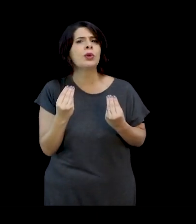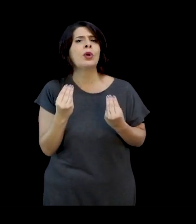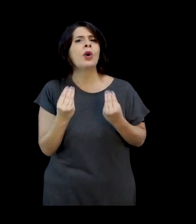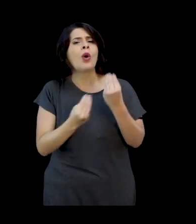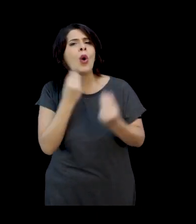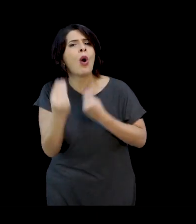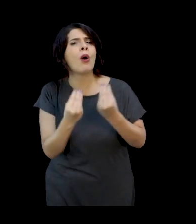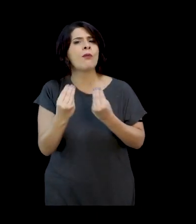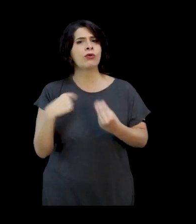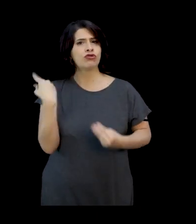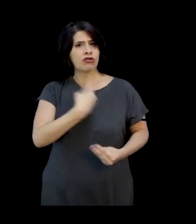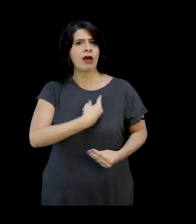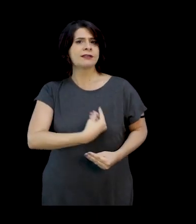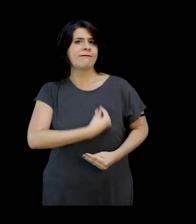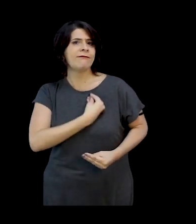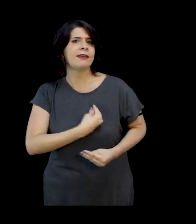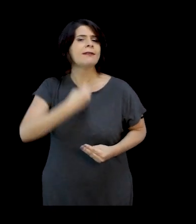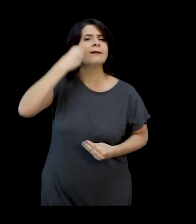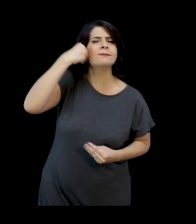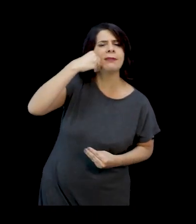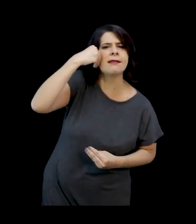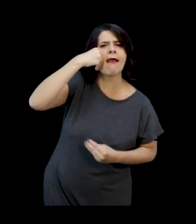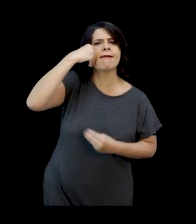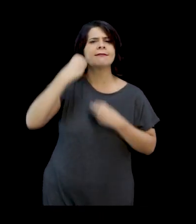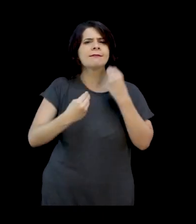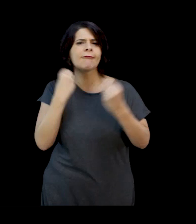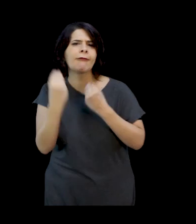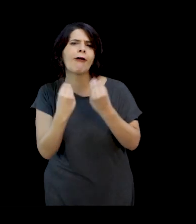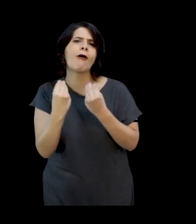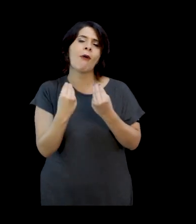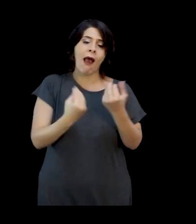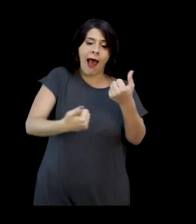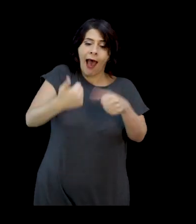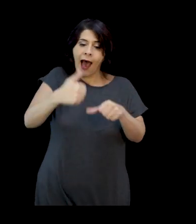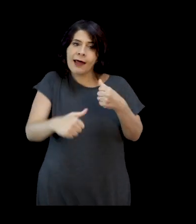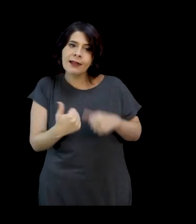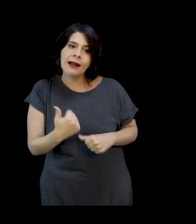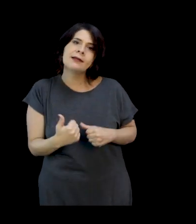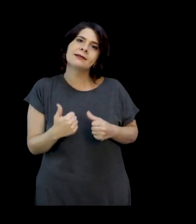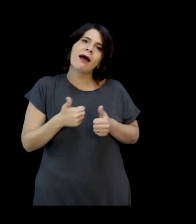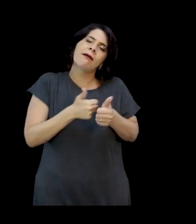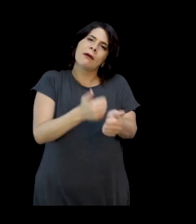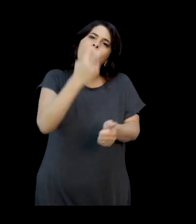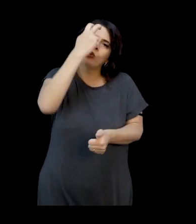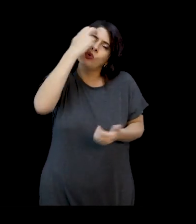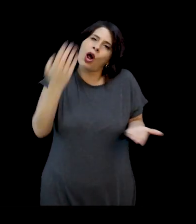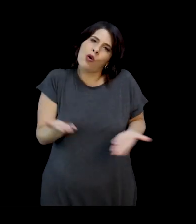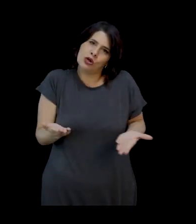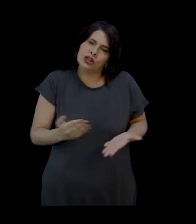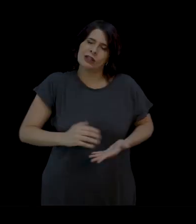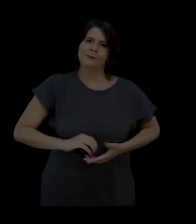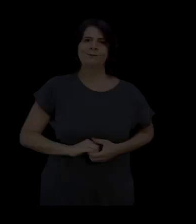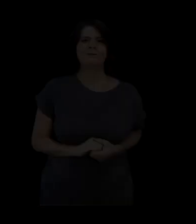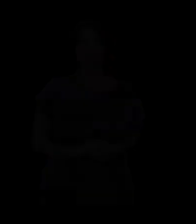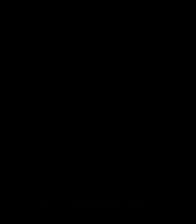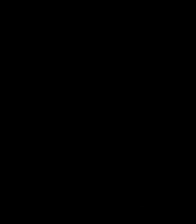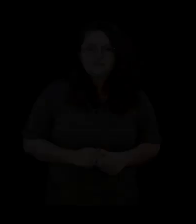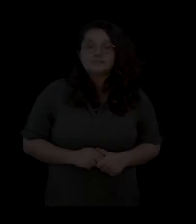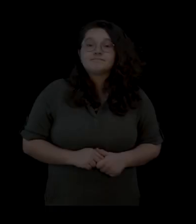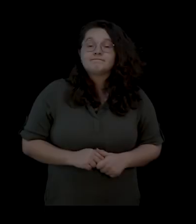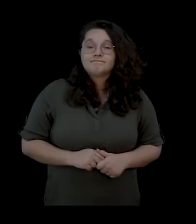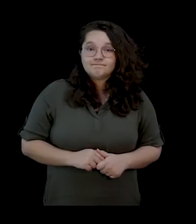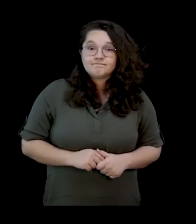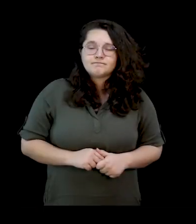maneira de vivenciar, analisar e lidar com a cultura hoje em dia. Eu vou aproveitar